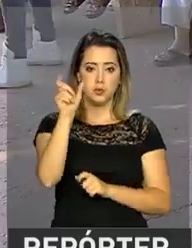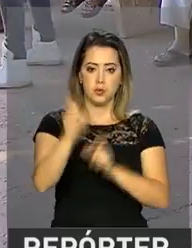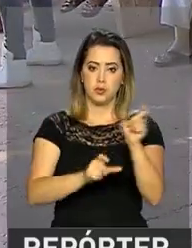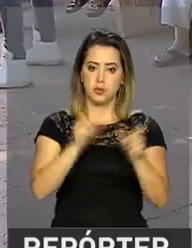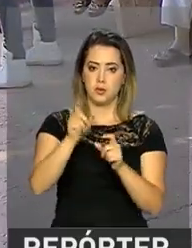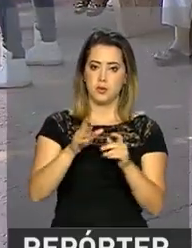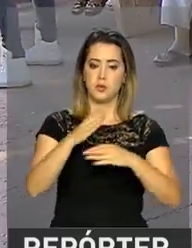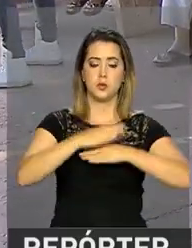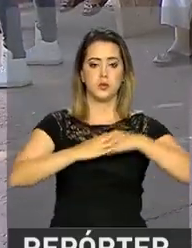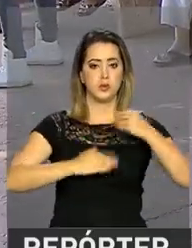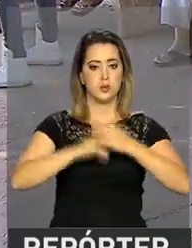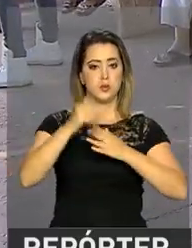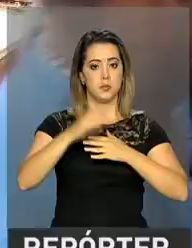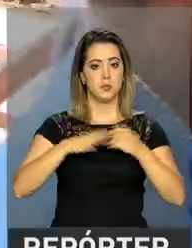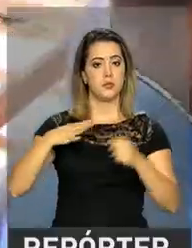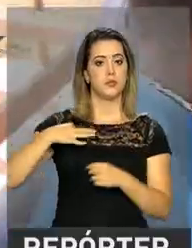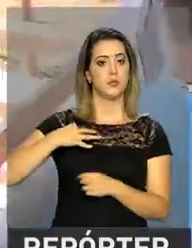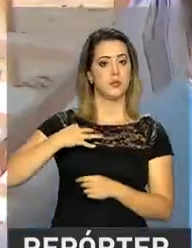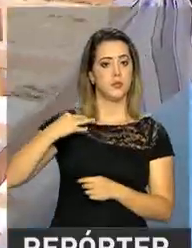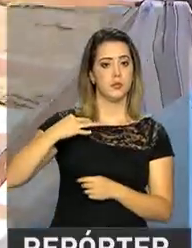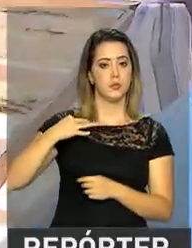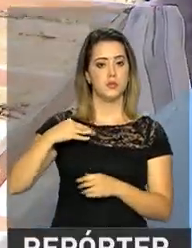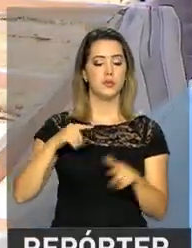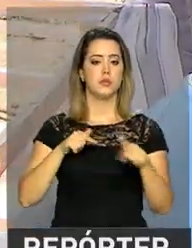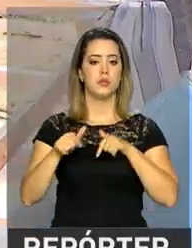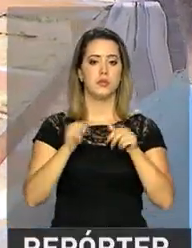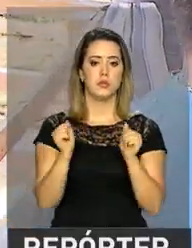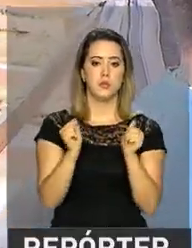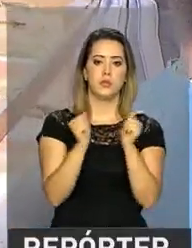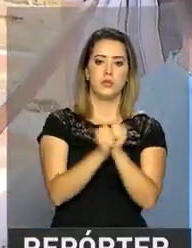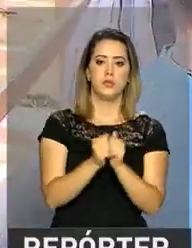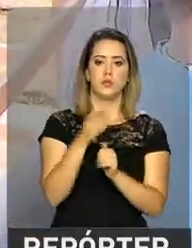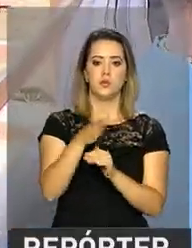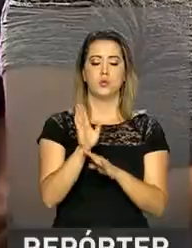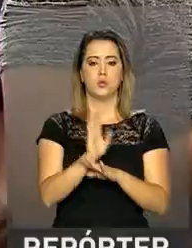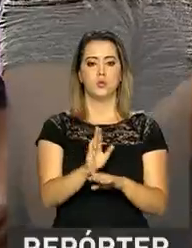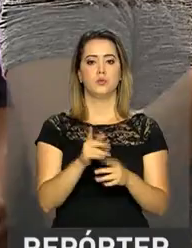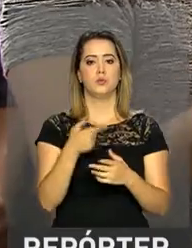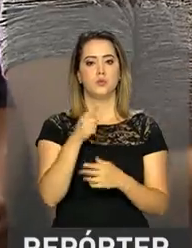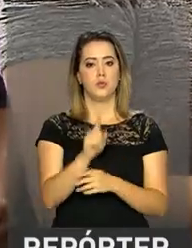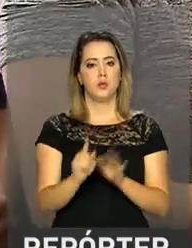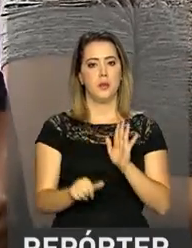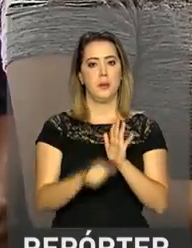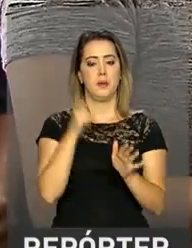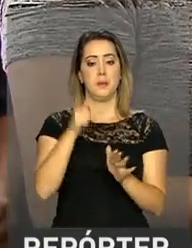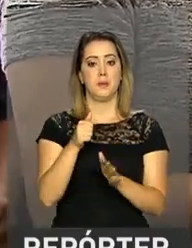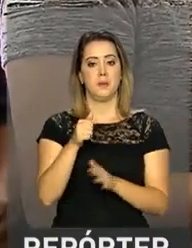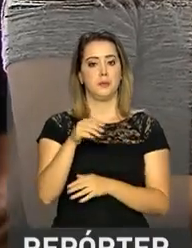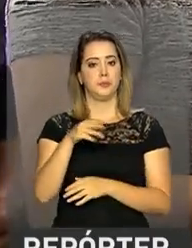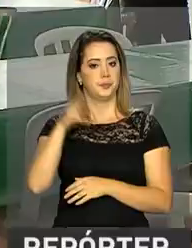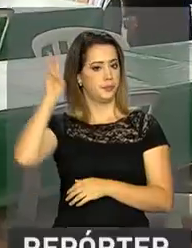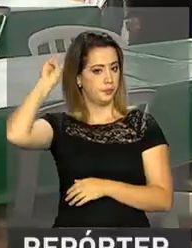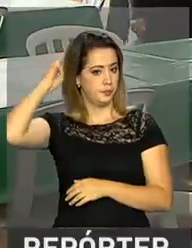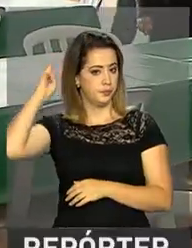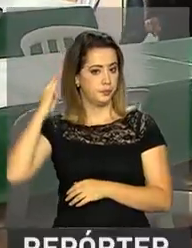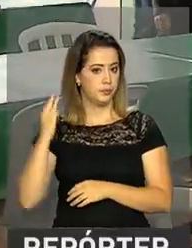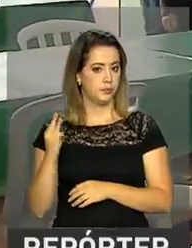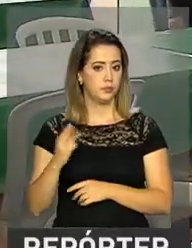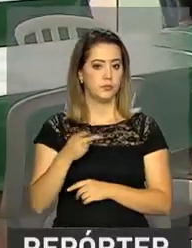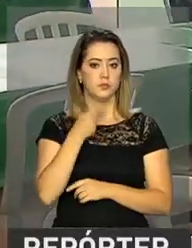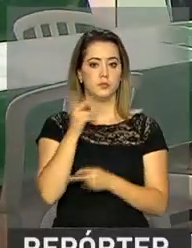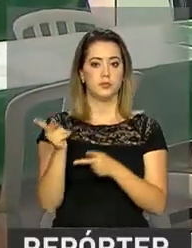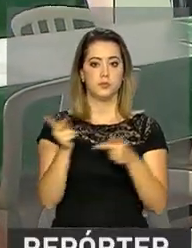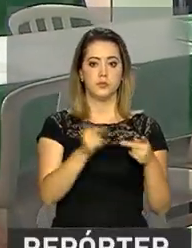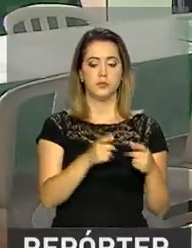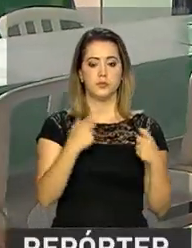entre profissionais e voluntários, atuam nas unidades de acolhimento. A primeira-dama, Marcela Temer, fez uma